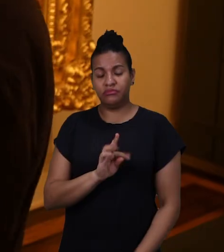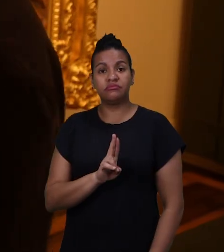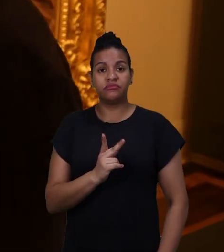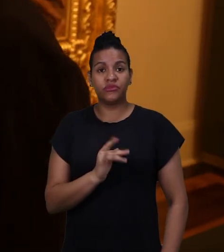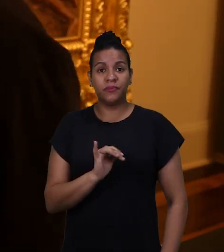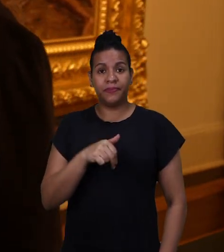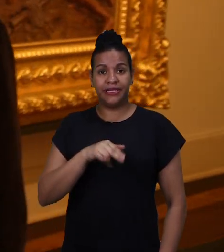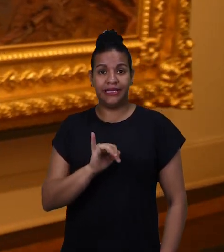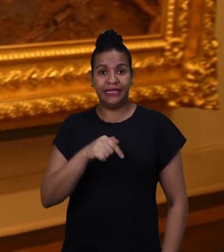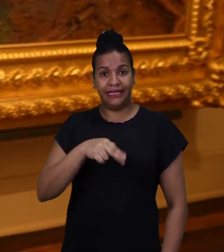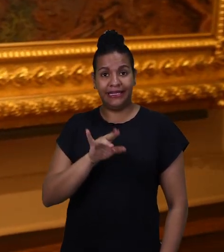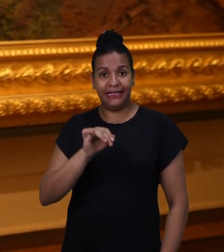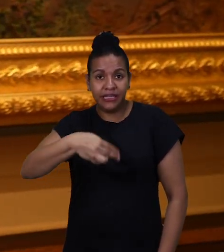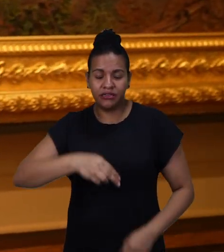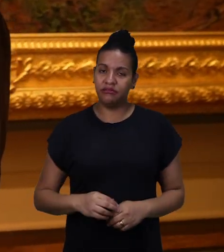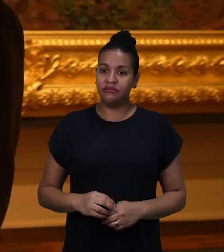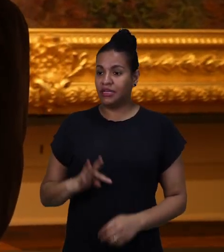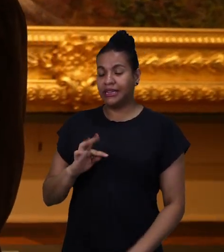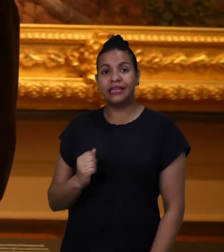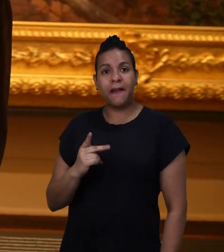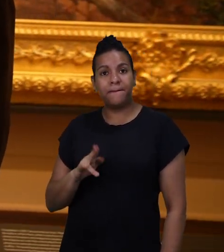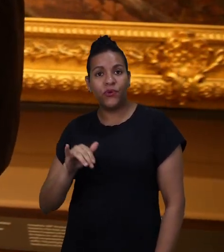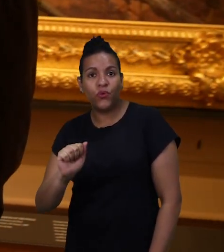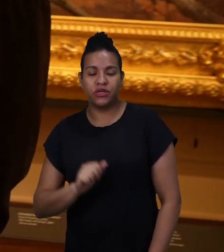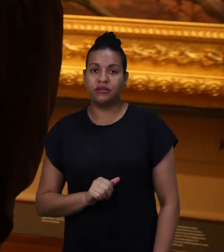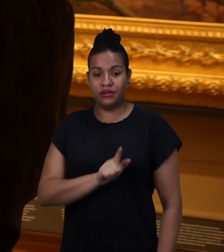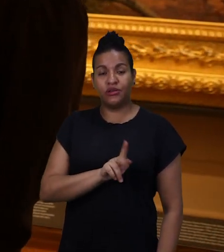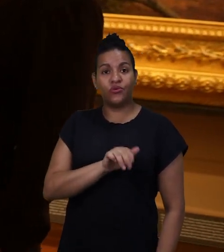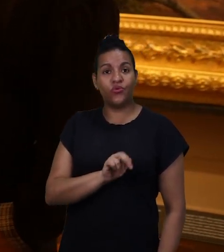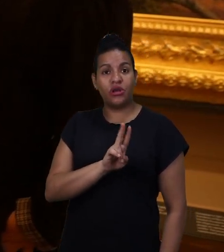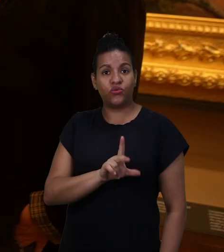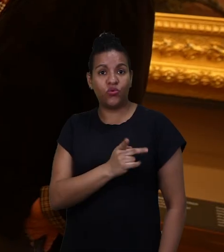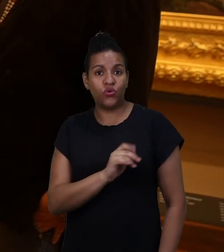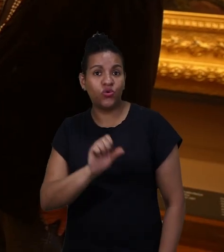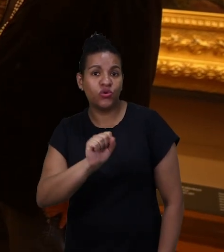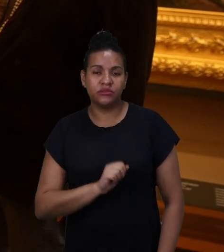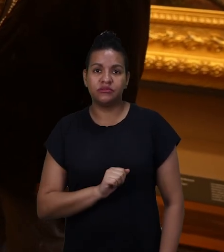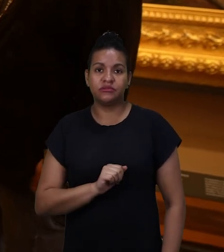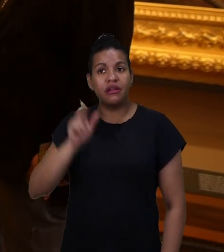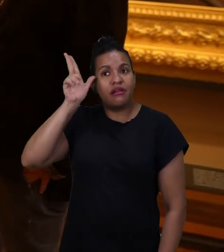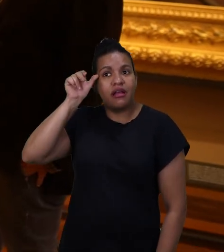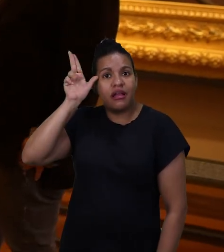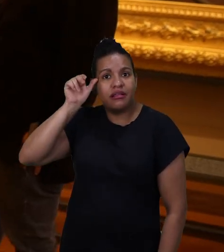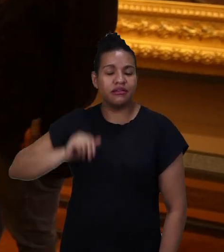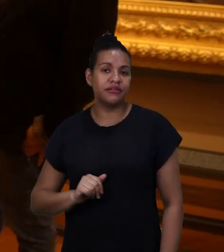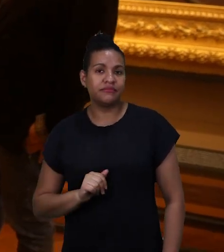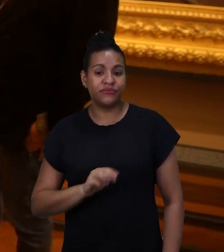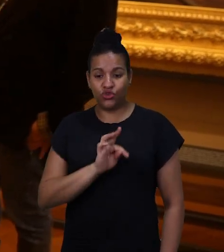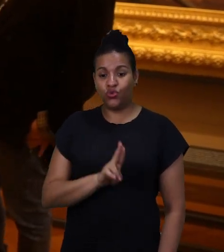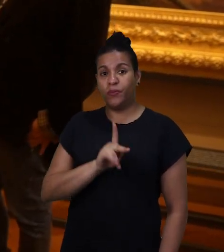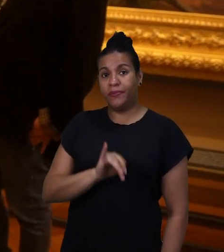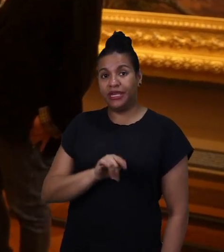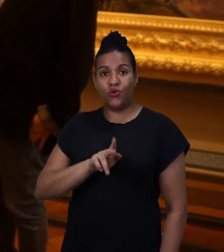Tupiniquim, dos Tapuia, dos Guarulhos, dos Guaianã, dos Guarani, dos Tupi-Guarani? Ele olha para um